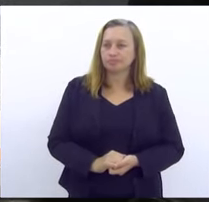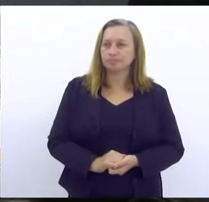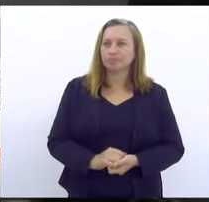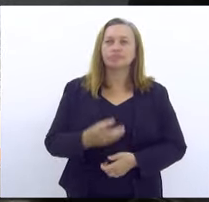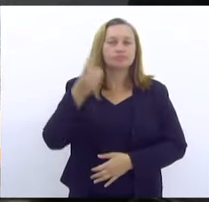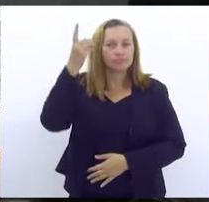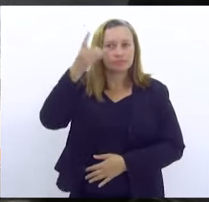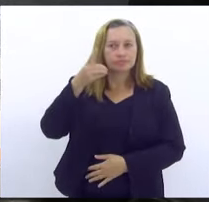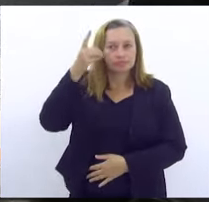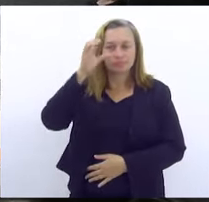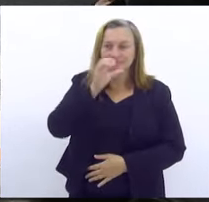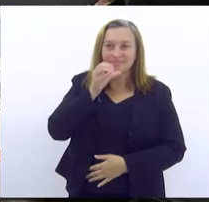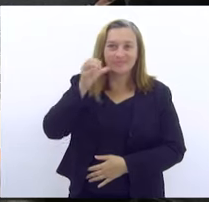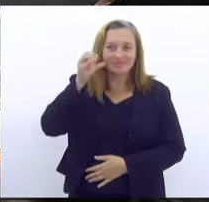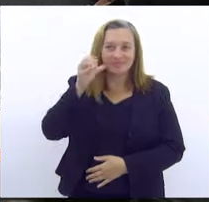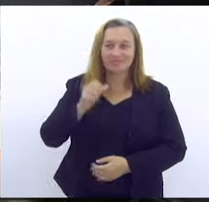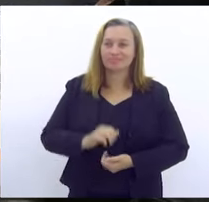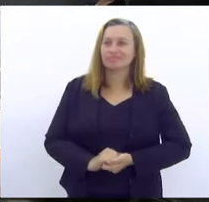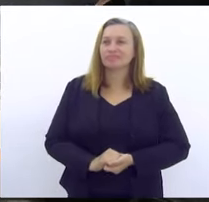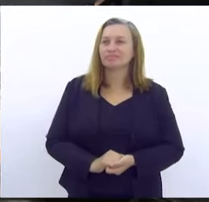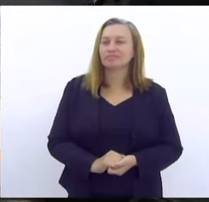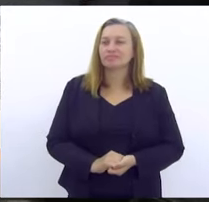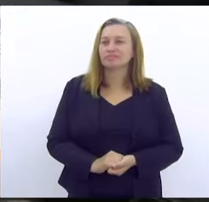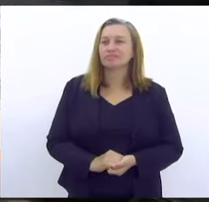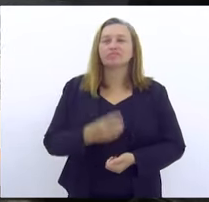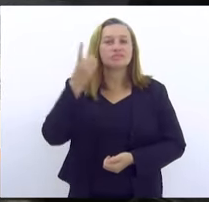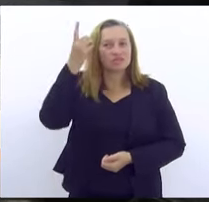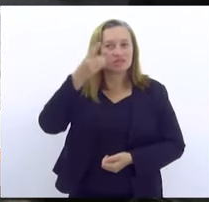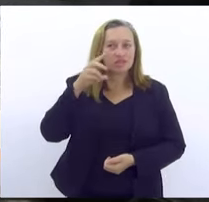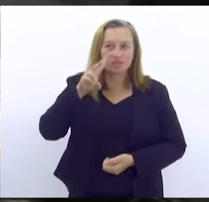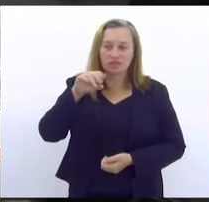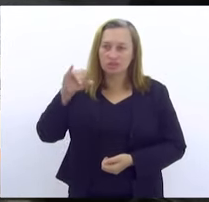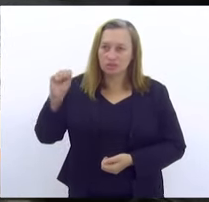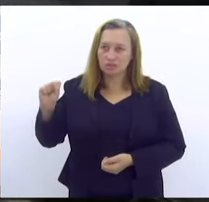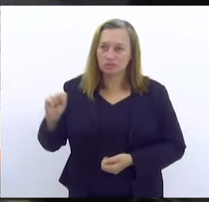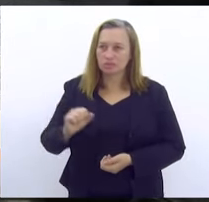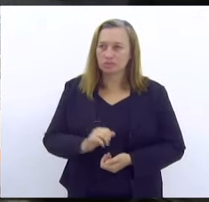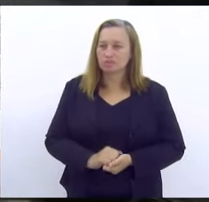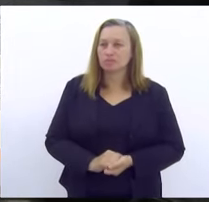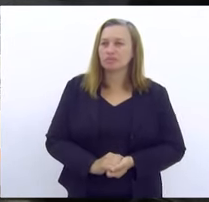Deputada Célia Jordão. Deputado Vinícius Cozzolino.